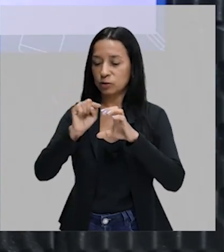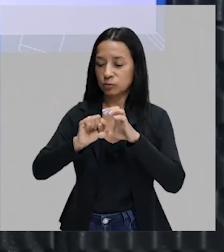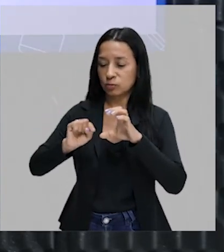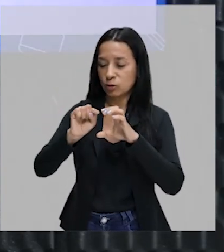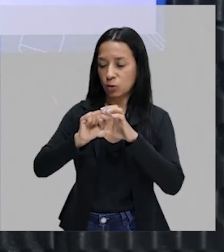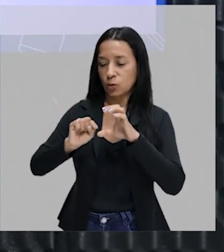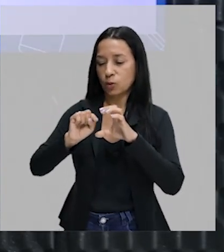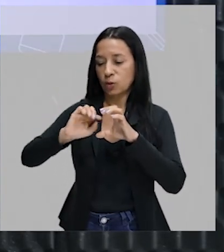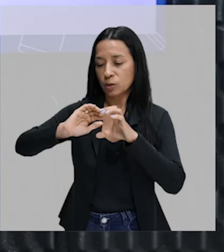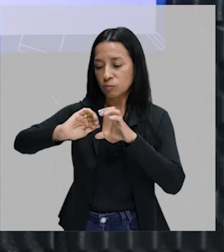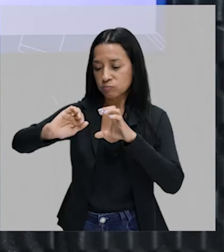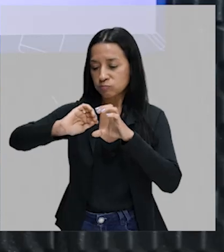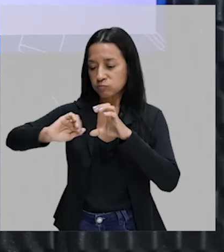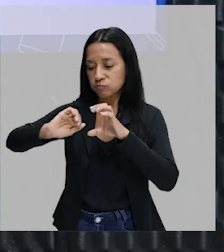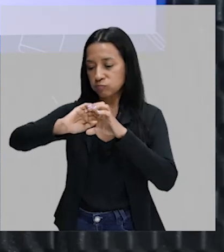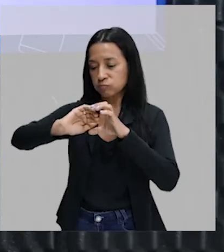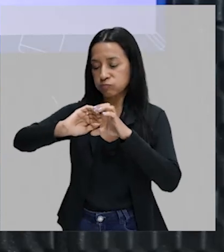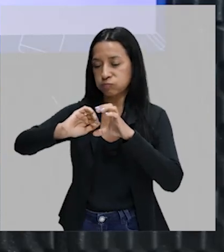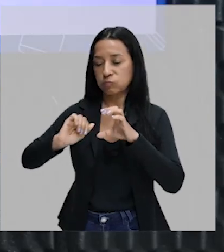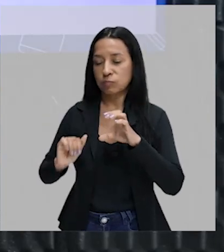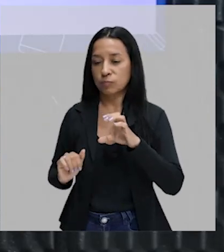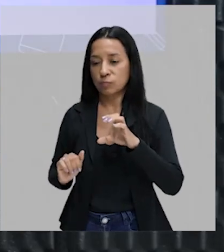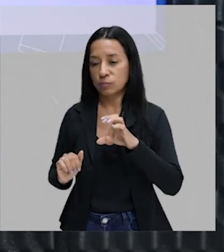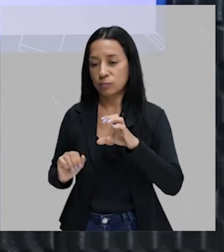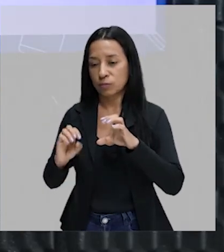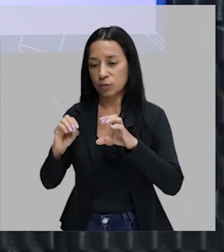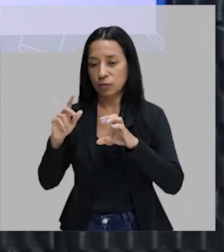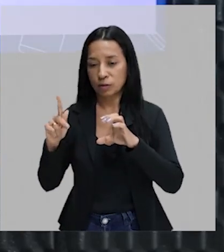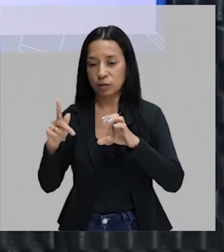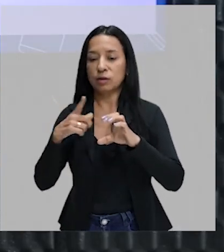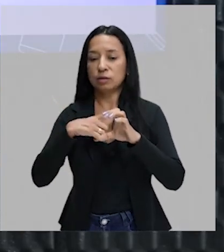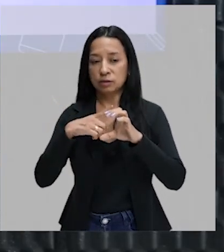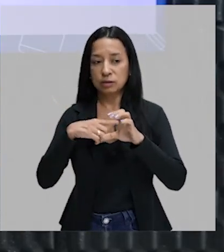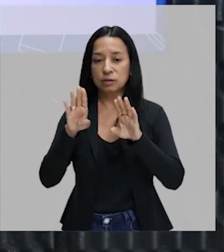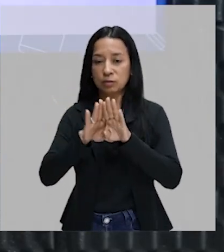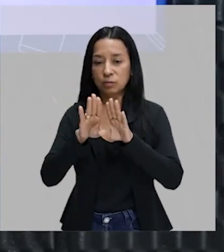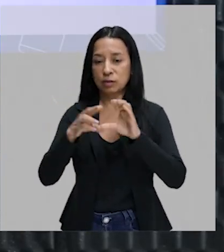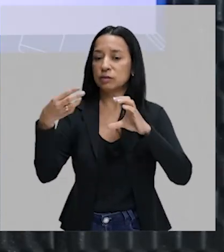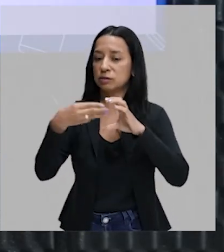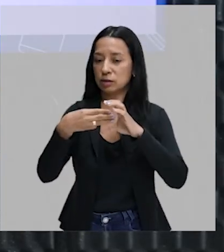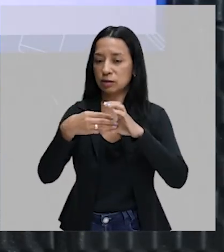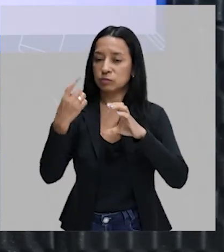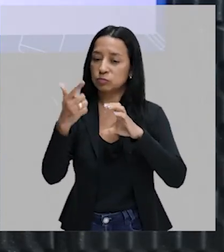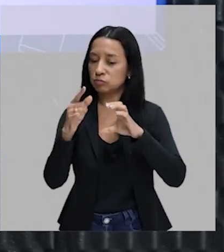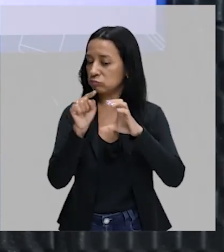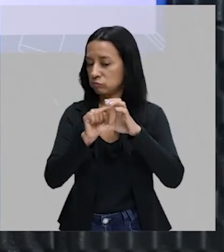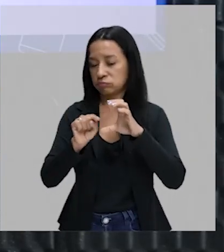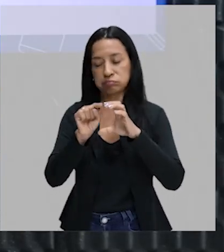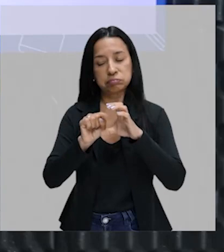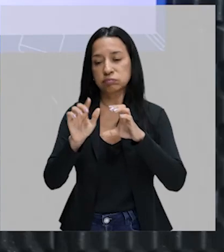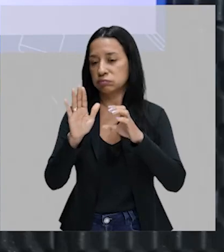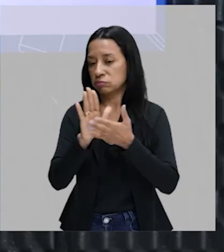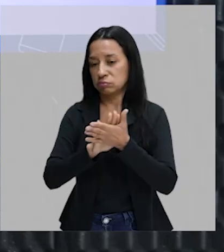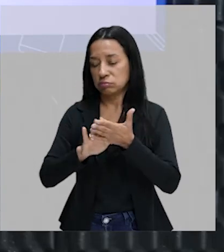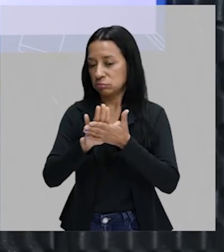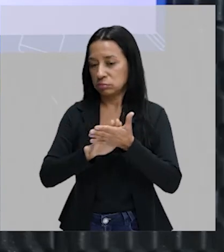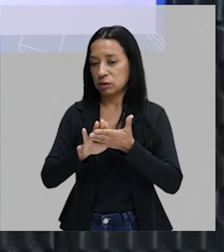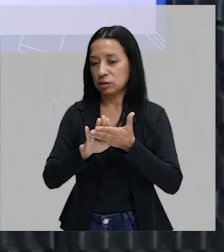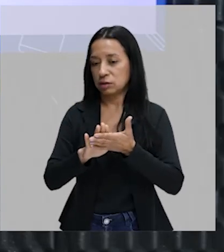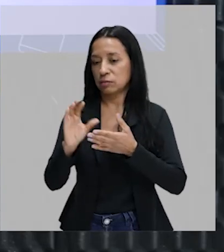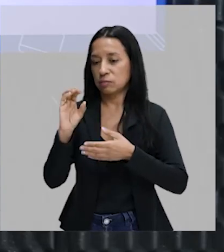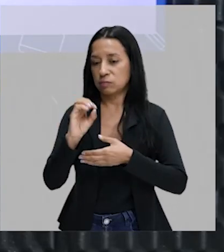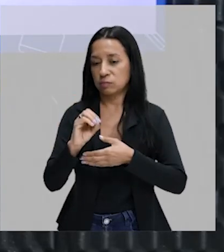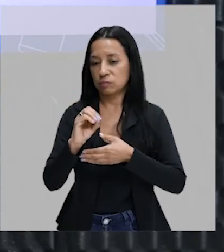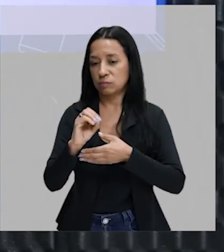regiões mais dilatadas, 3 lóbulos. Ok? E existe célula que não tem núcleo nenhum. Aí a gente diz que ela é uma